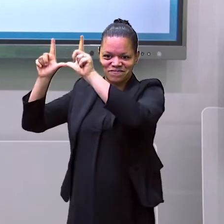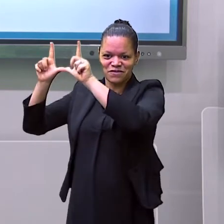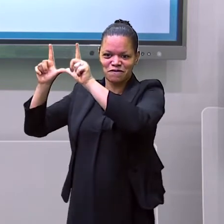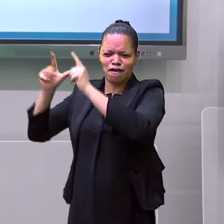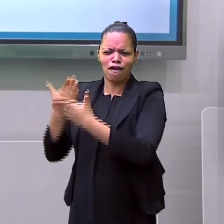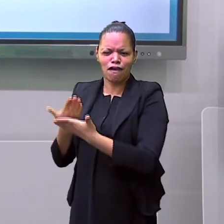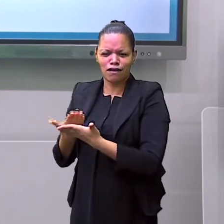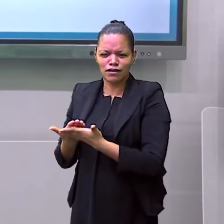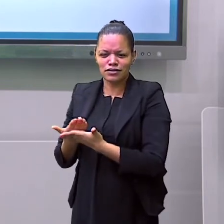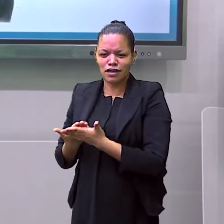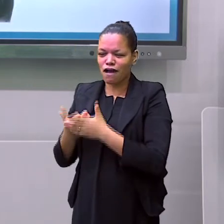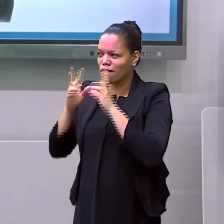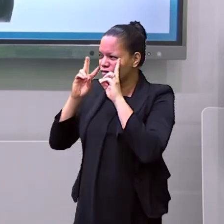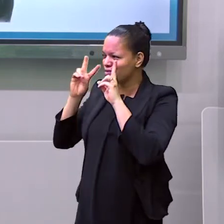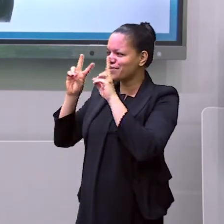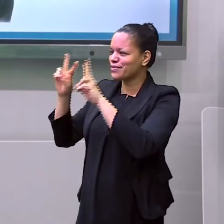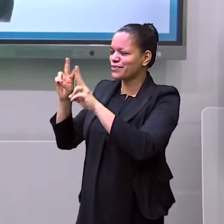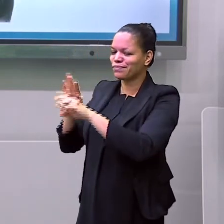tá?